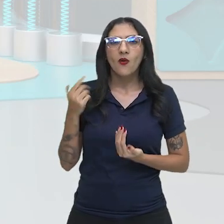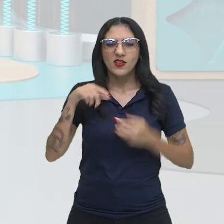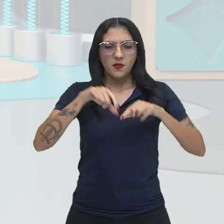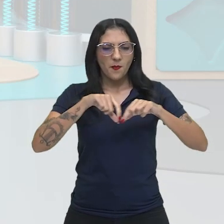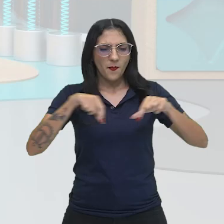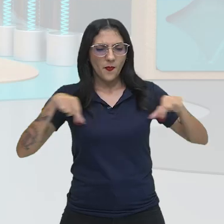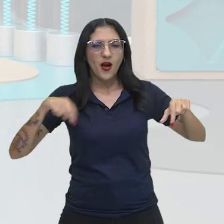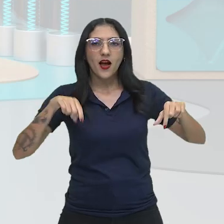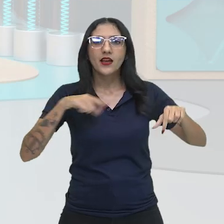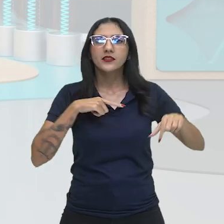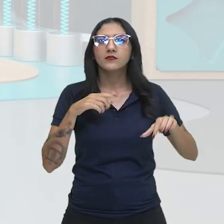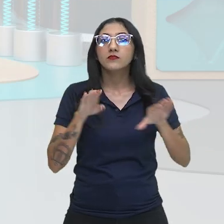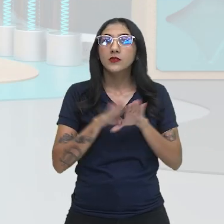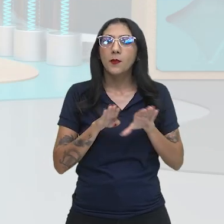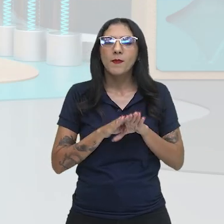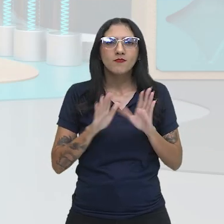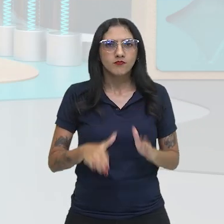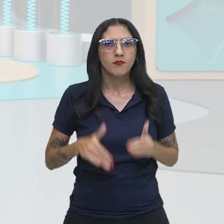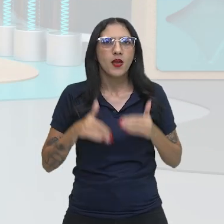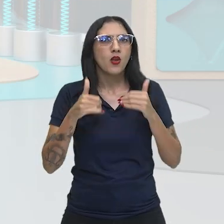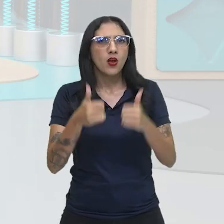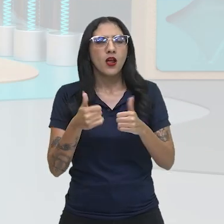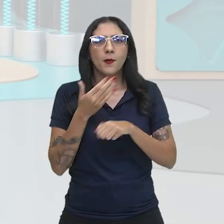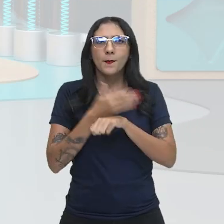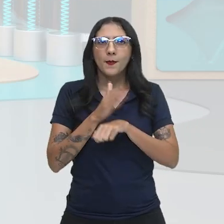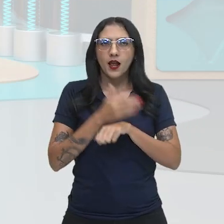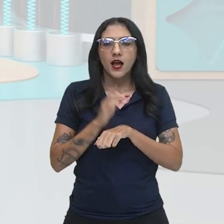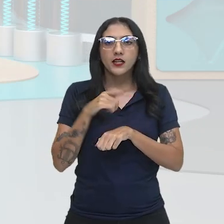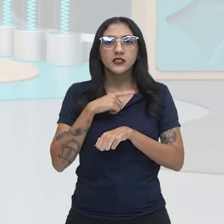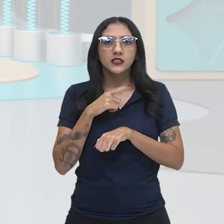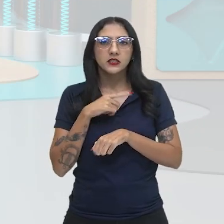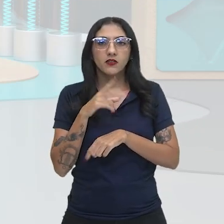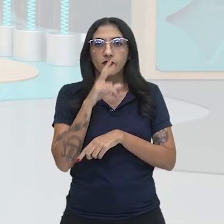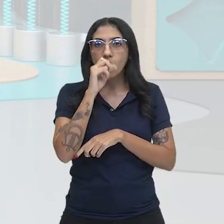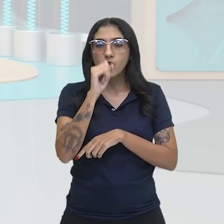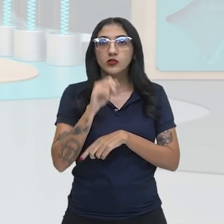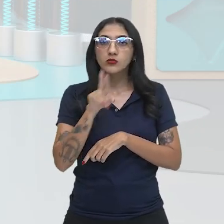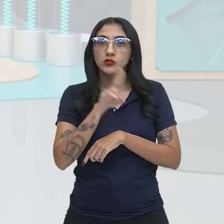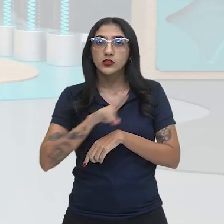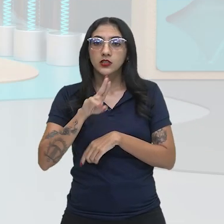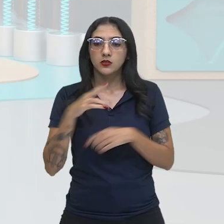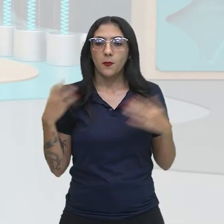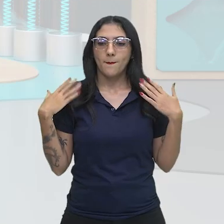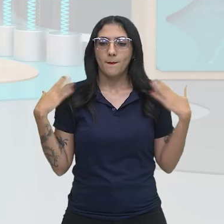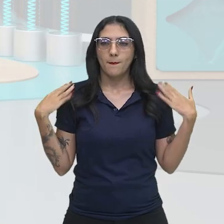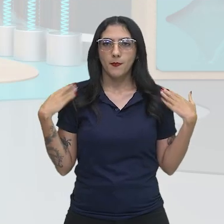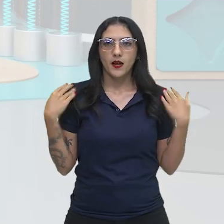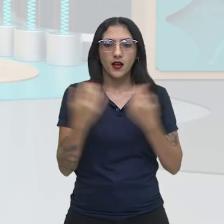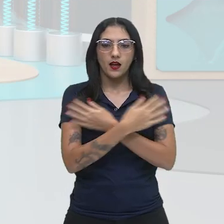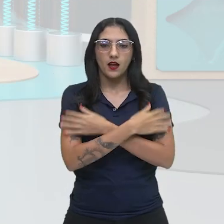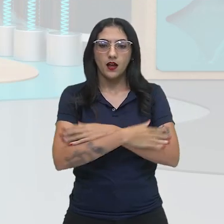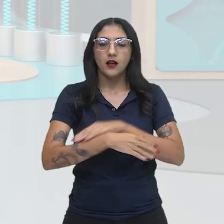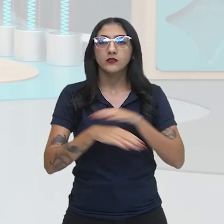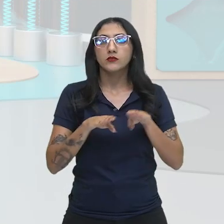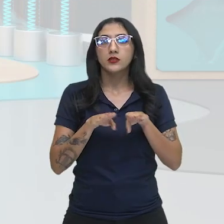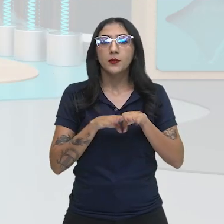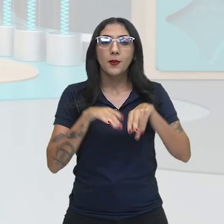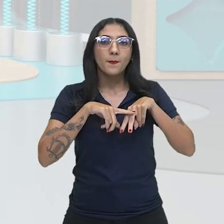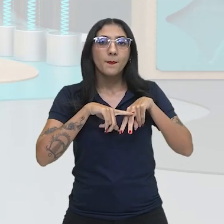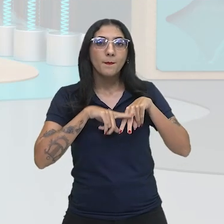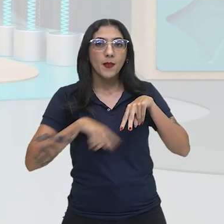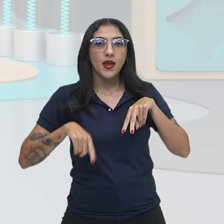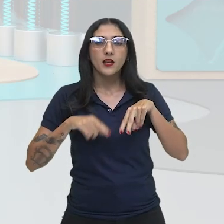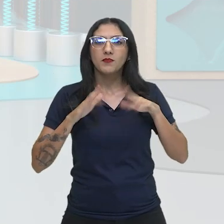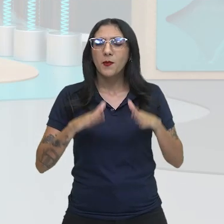anilhas servem para intensificar os exercícios de membros superiores e inferiores, ou seja, para